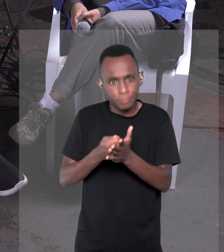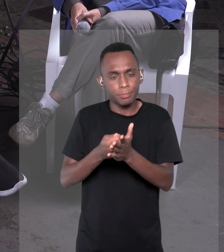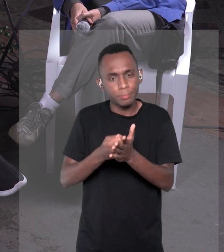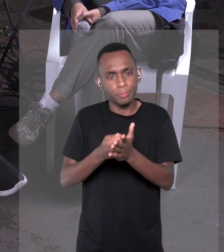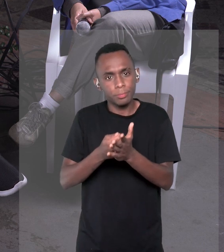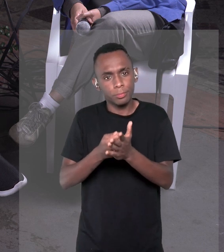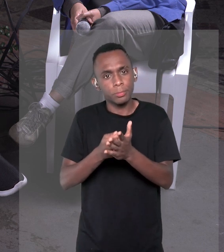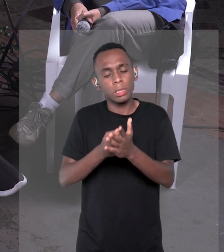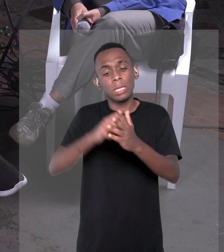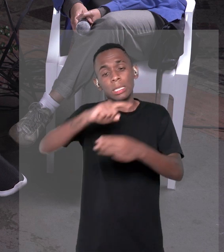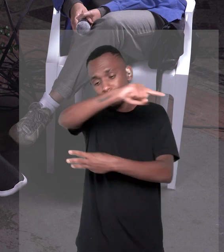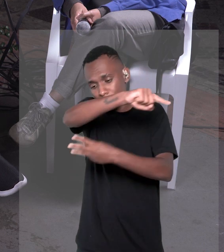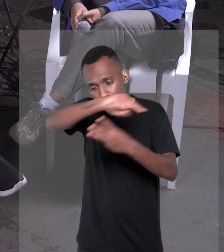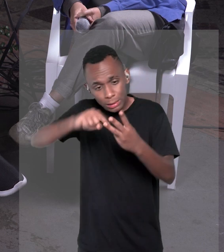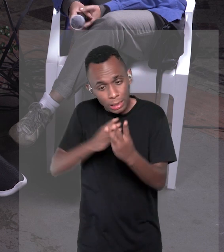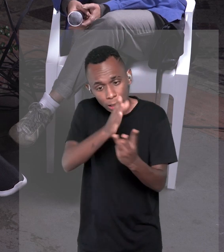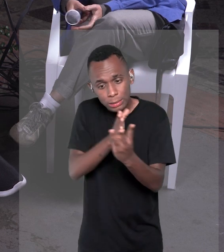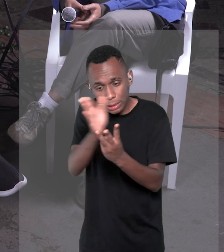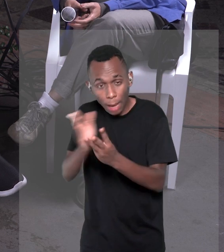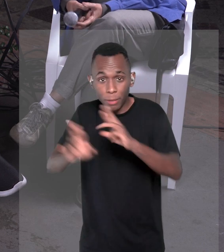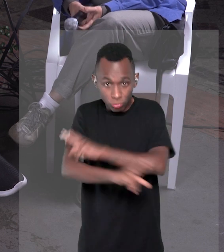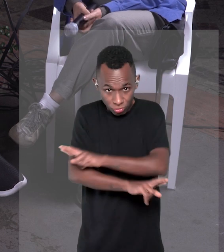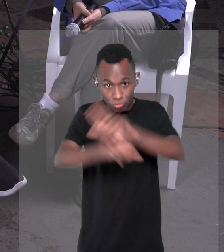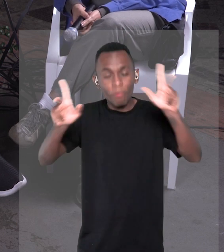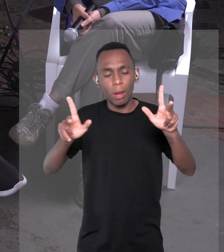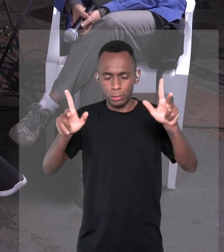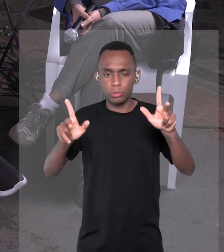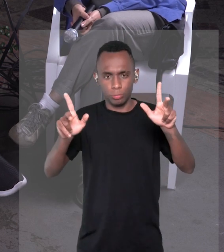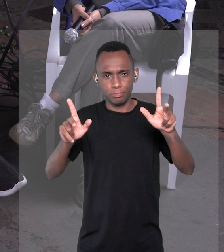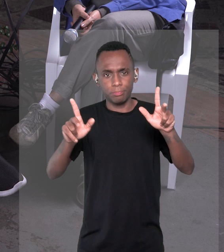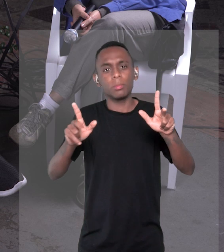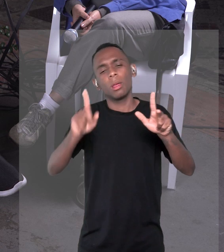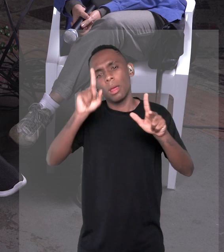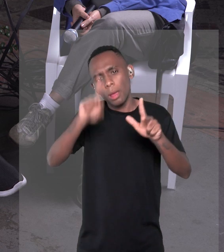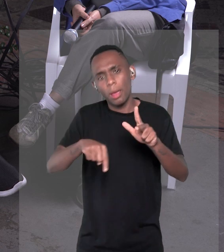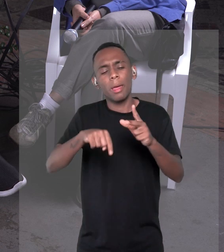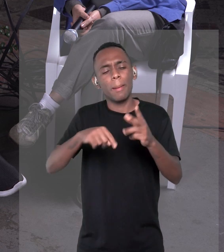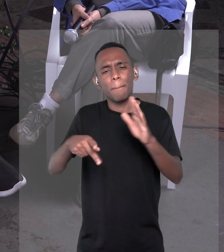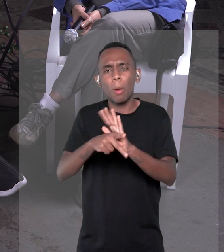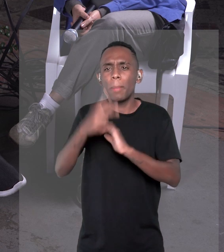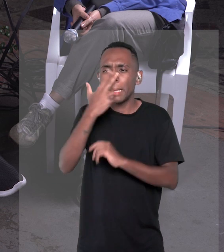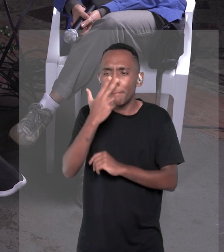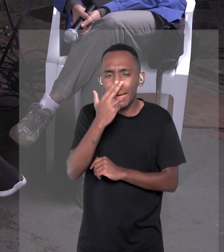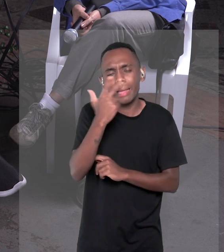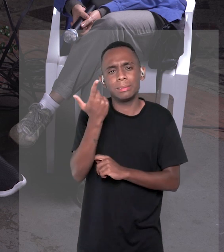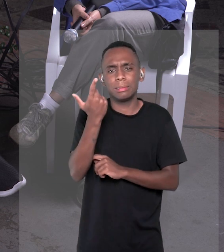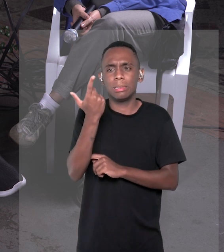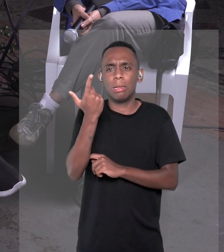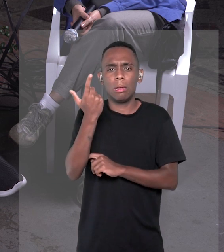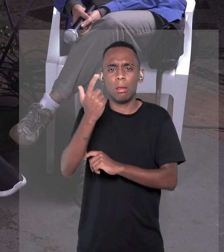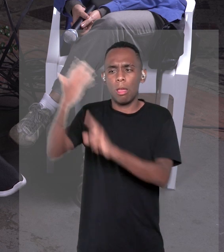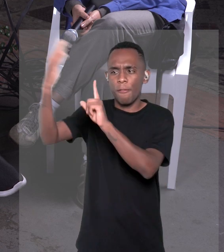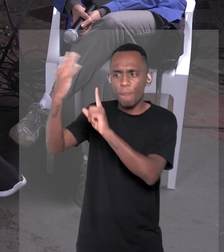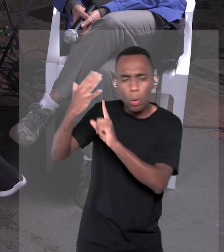diferentes, que são muito estrangeiras umas às outras, né? Uma herança